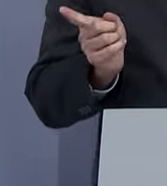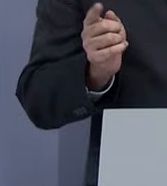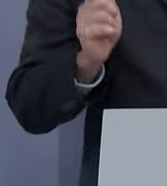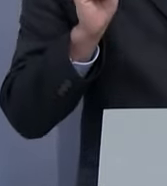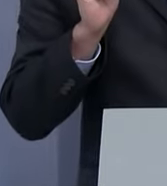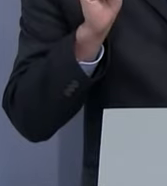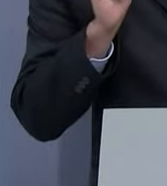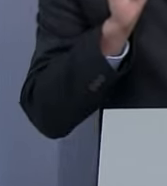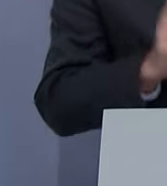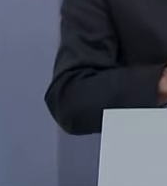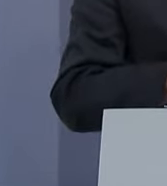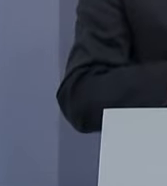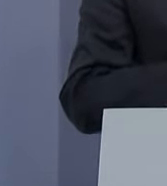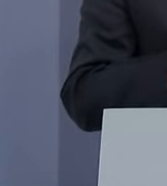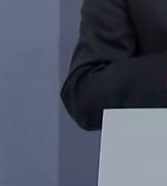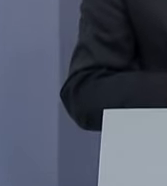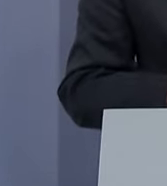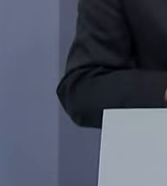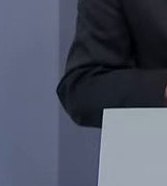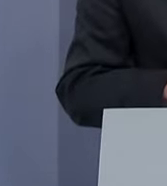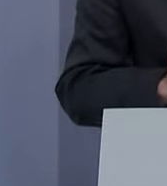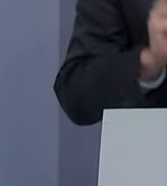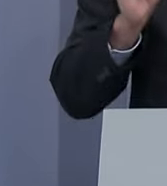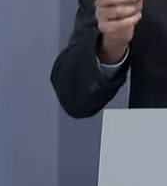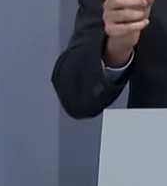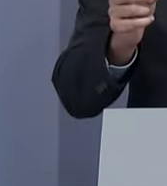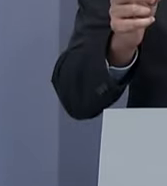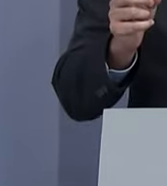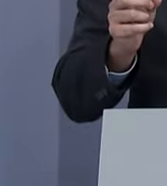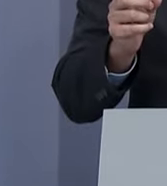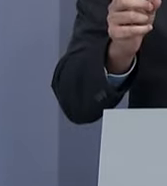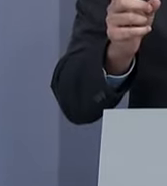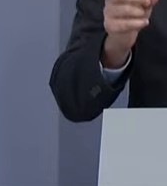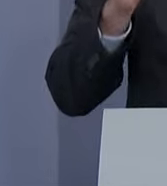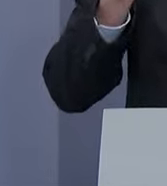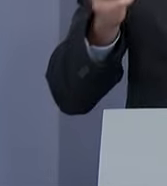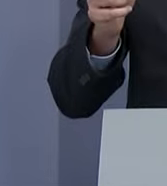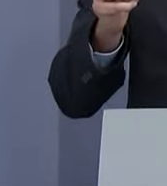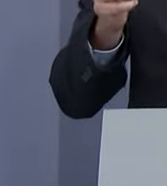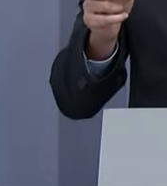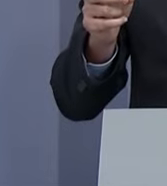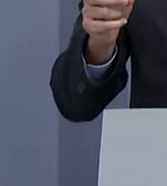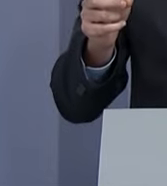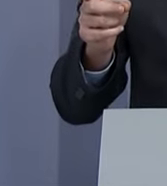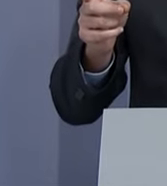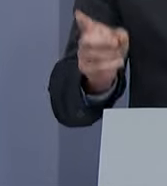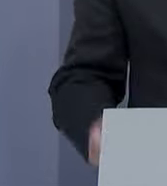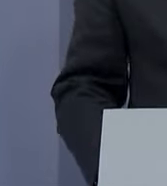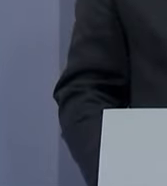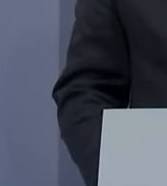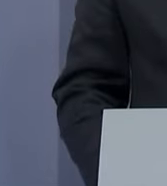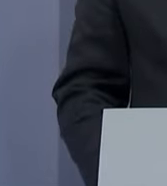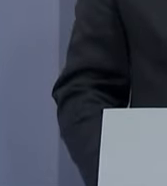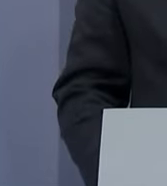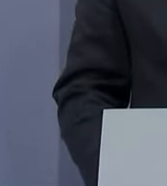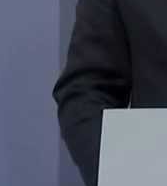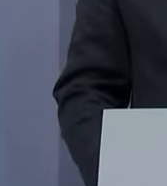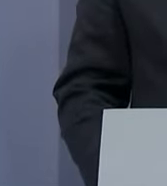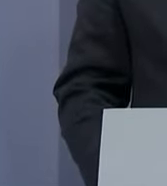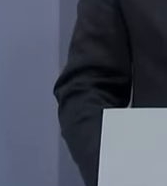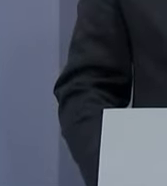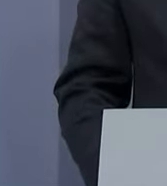Isso. É um minuto de direito de resposta para o candidato Jânio Mendes. A pergunta é 30